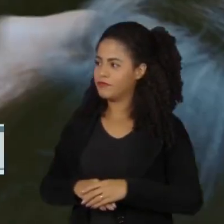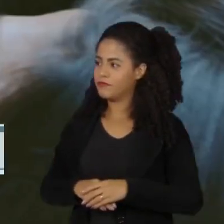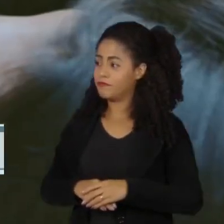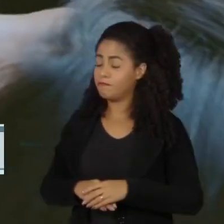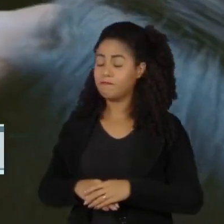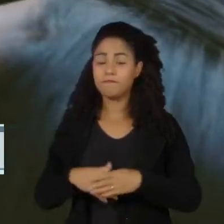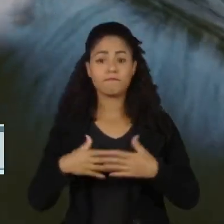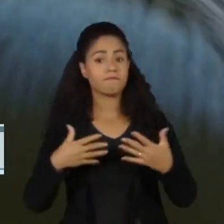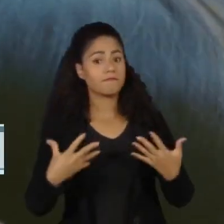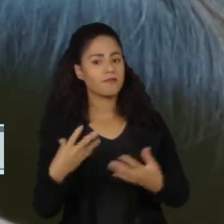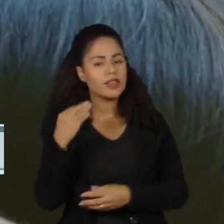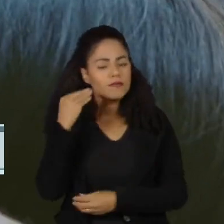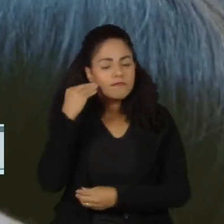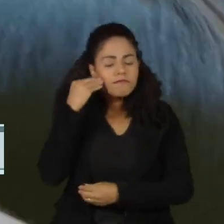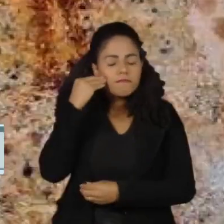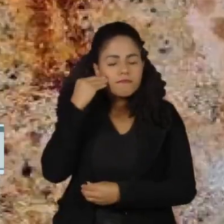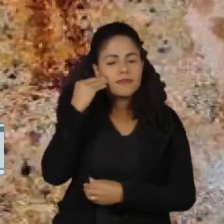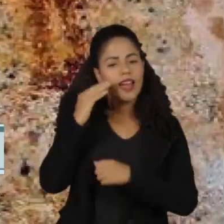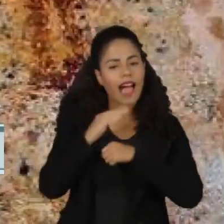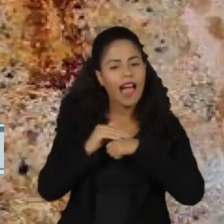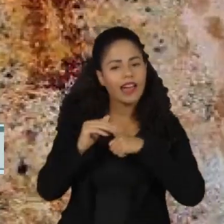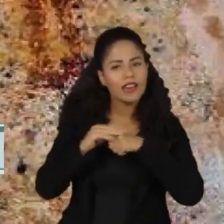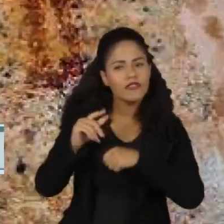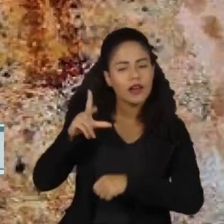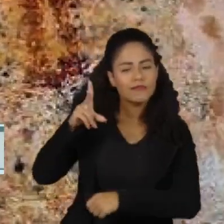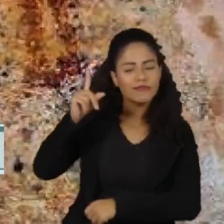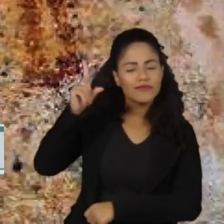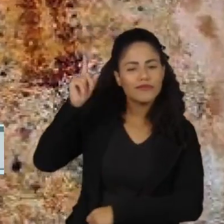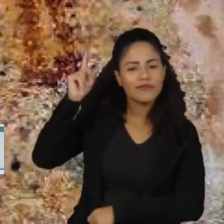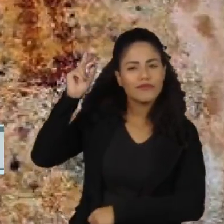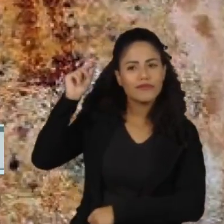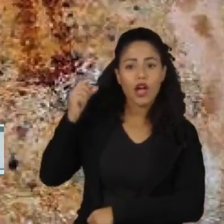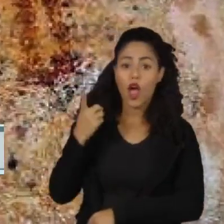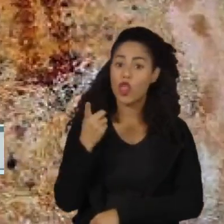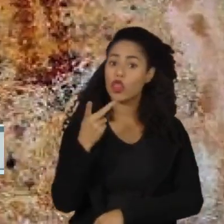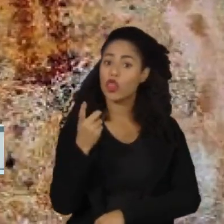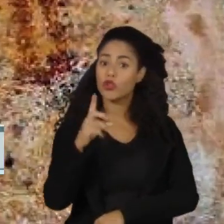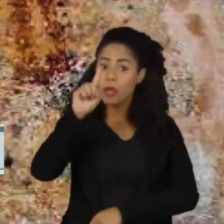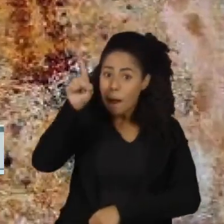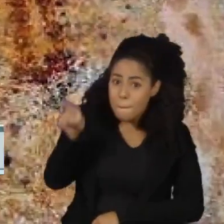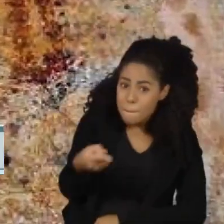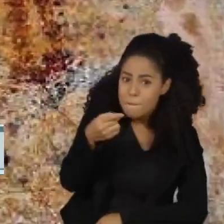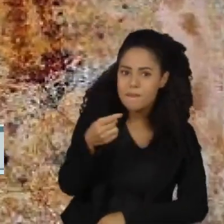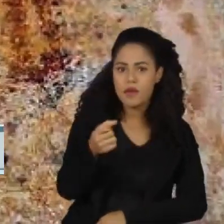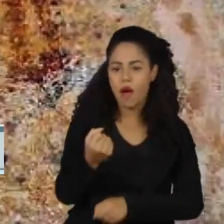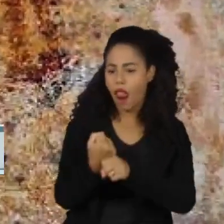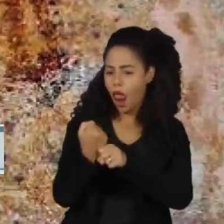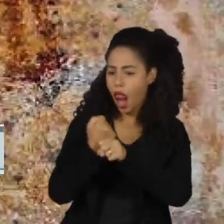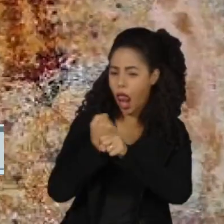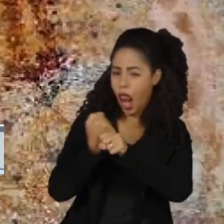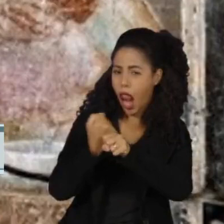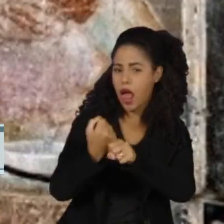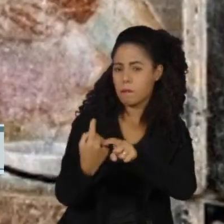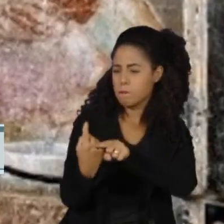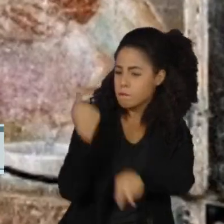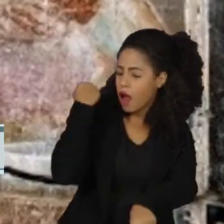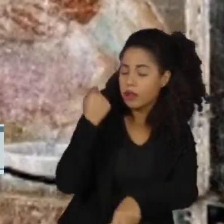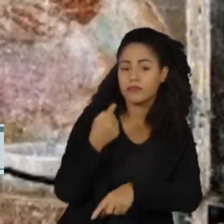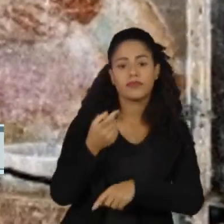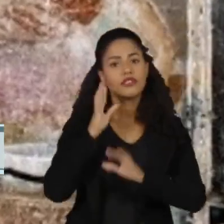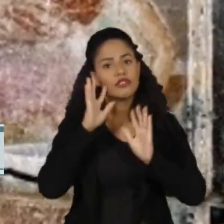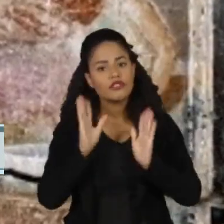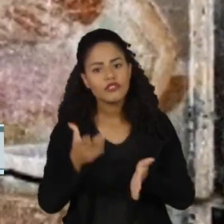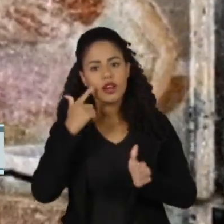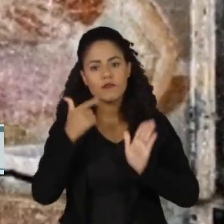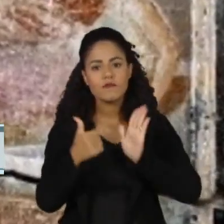esse gesto de carinho é antigo pelo menos uns 12 mil anos como sugere a pintura rupestre o beijo a mesma